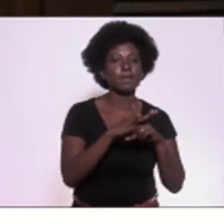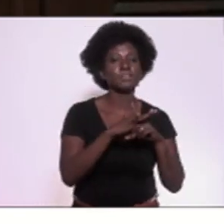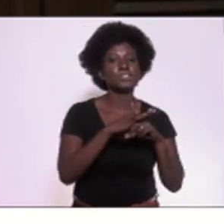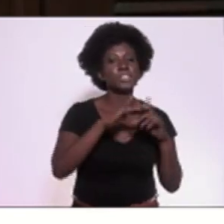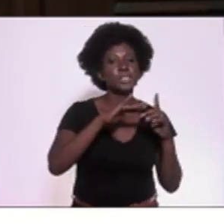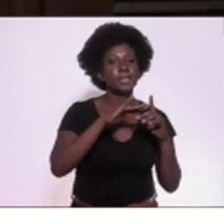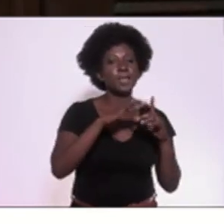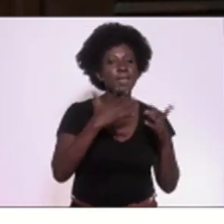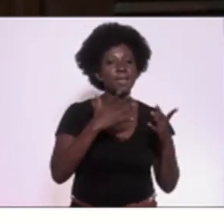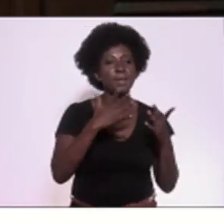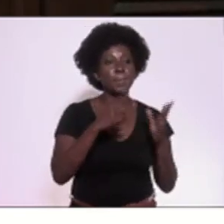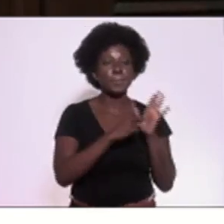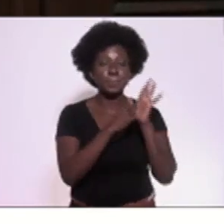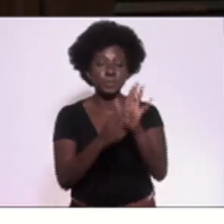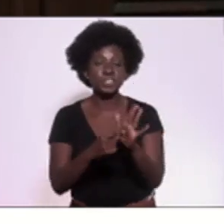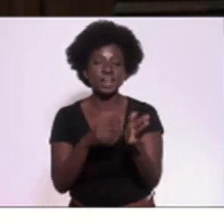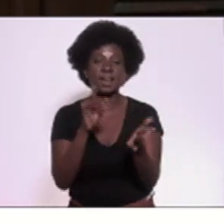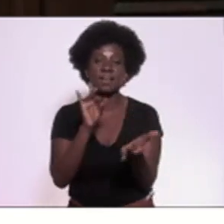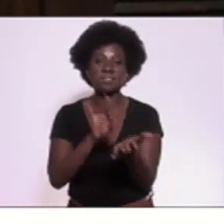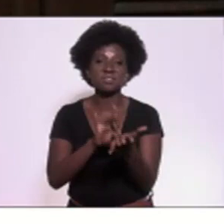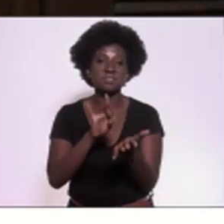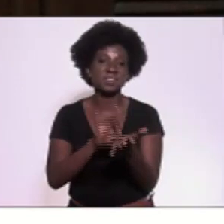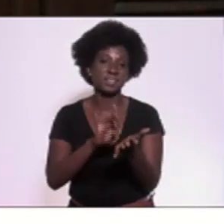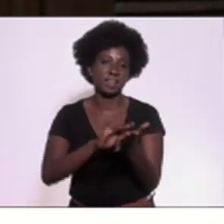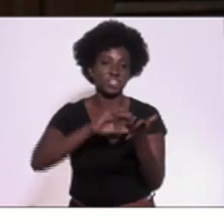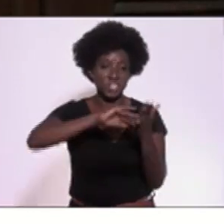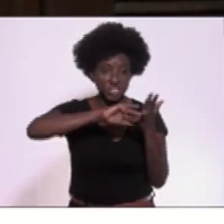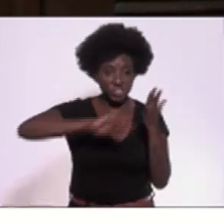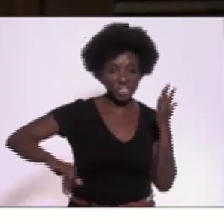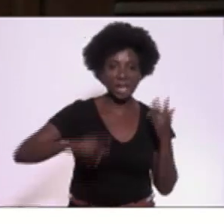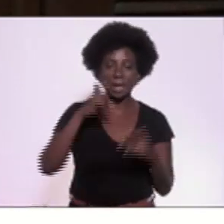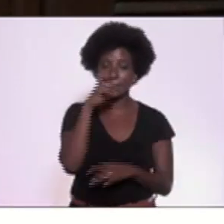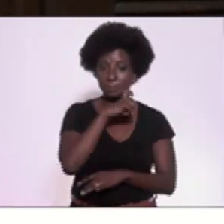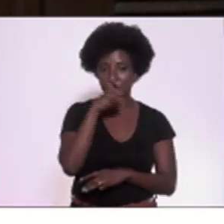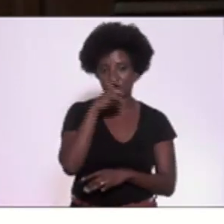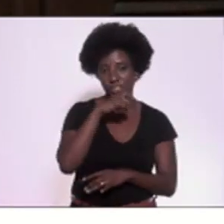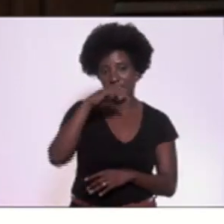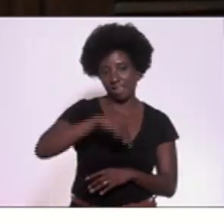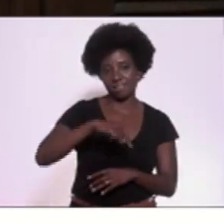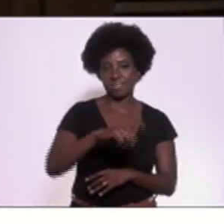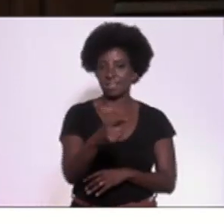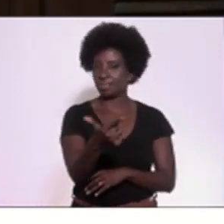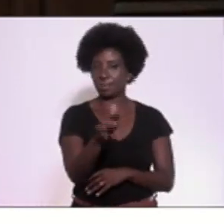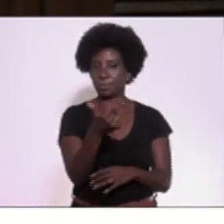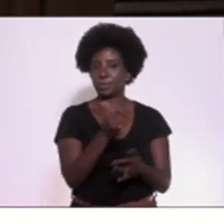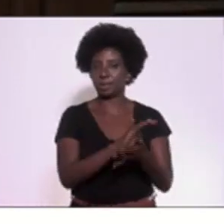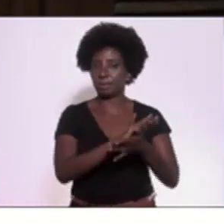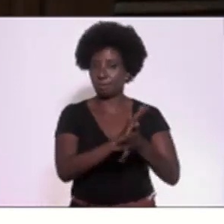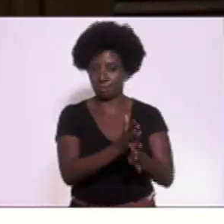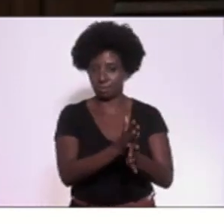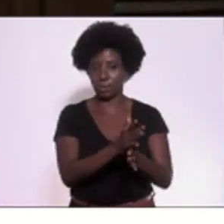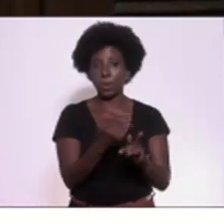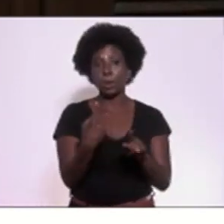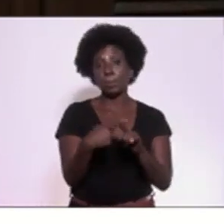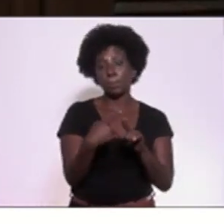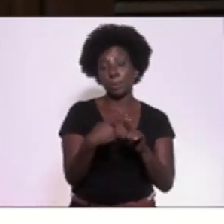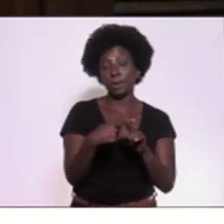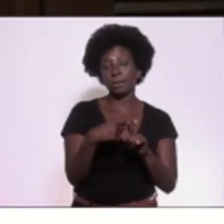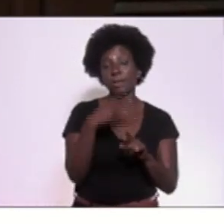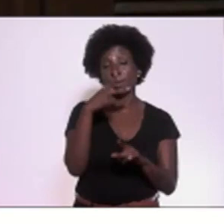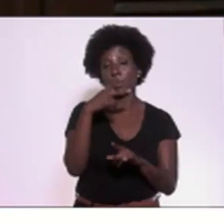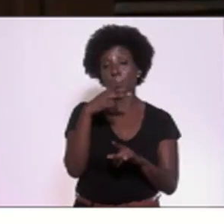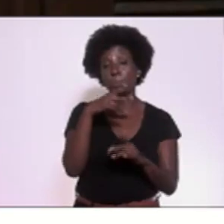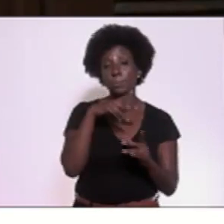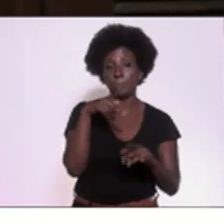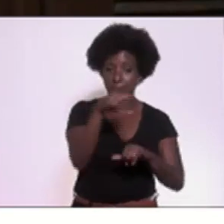algumas questões no Brasil, e a primeira delas é o mito da democracia racial. Um país de maioria negra, preta e parda, assim,